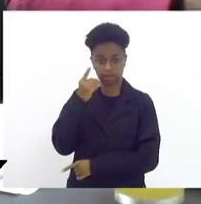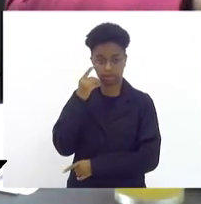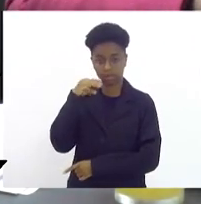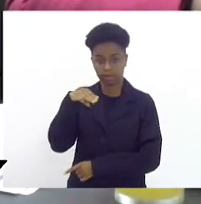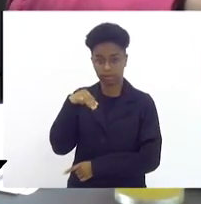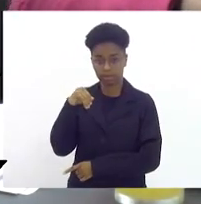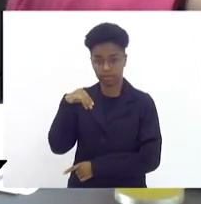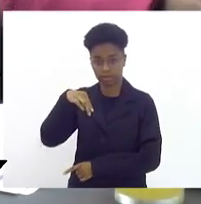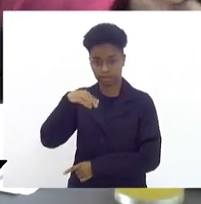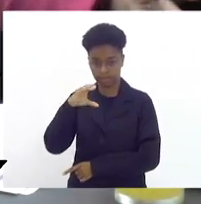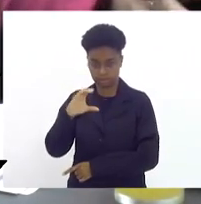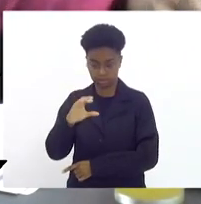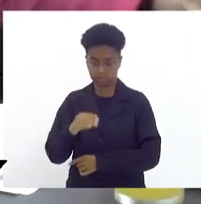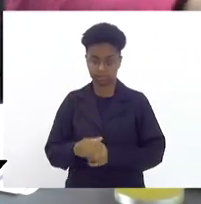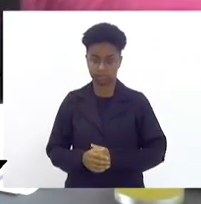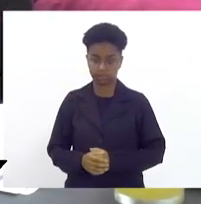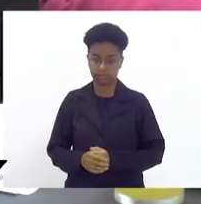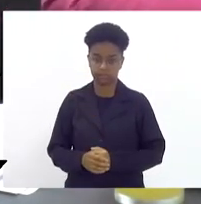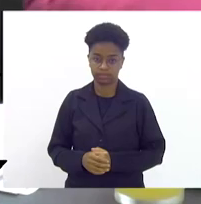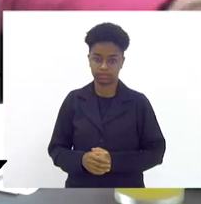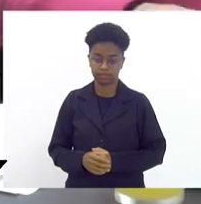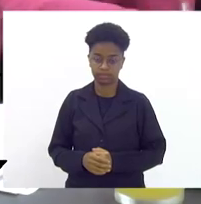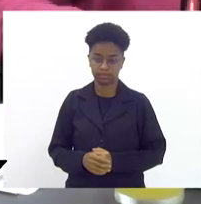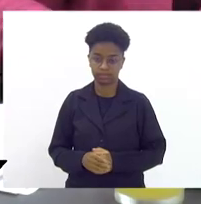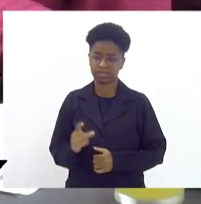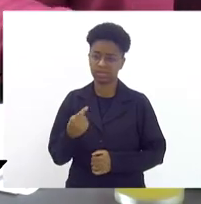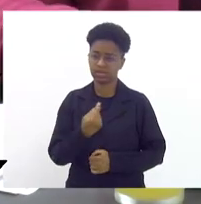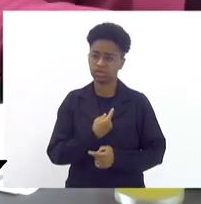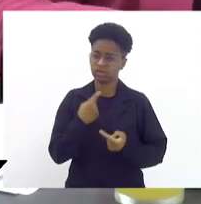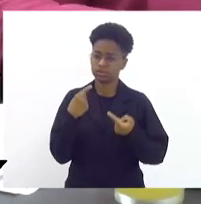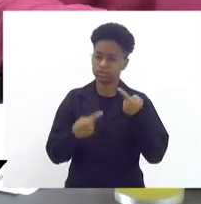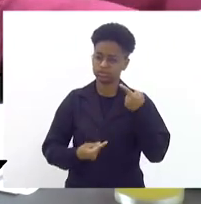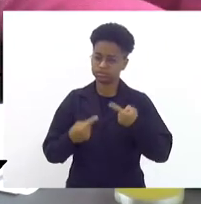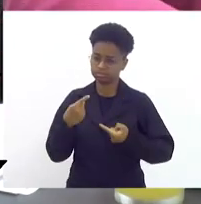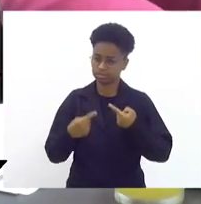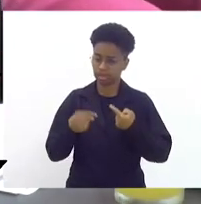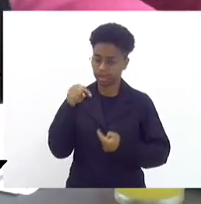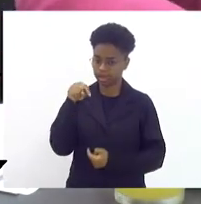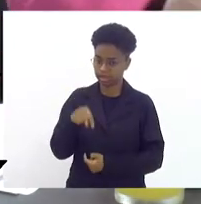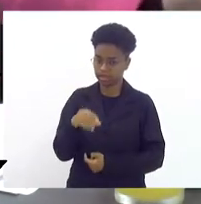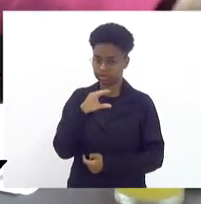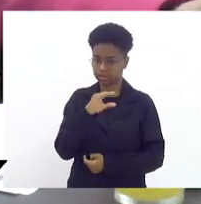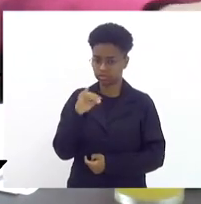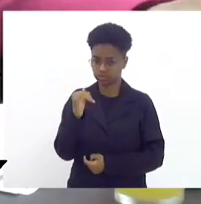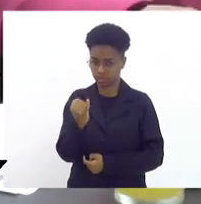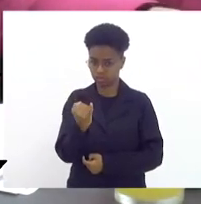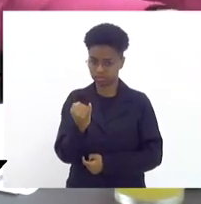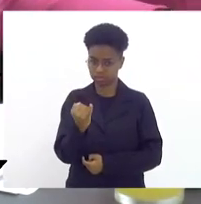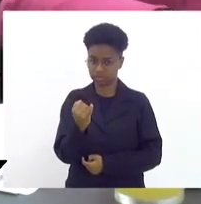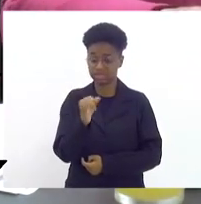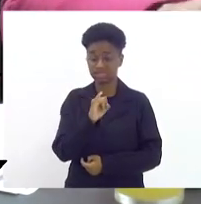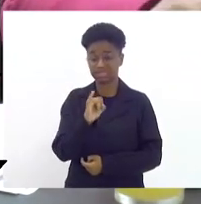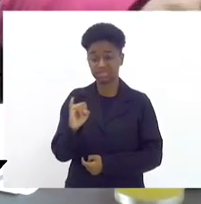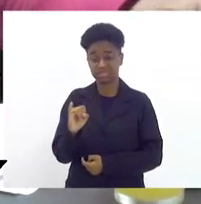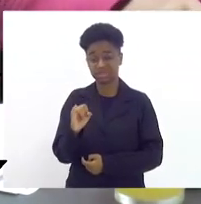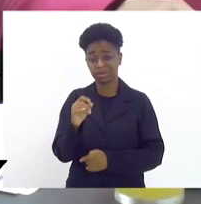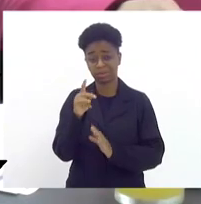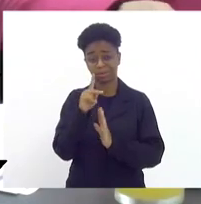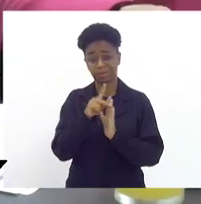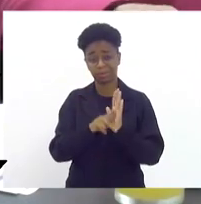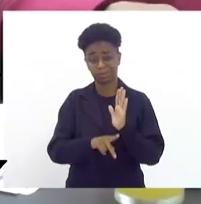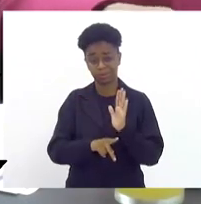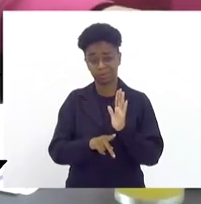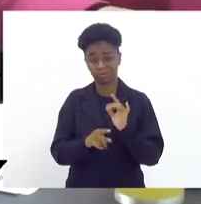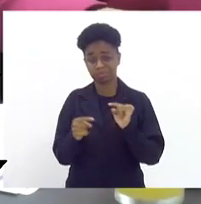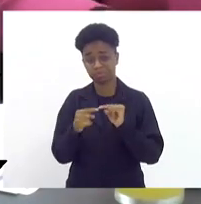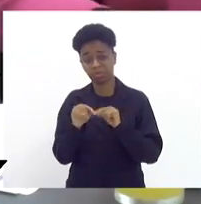deputado Carlos Mink, a gente debate aqui na CCJ se o projeto, na forma, é